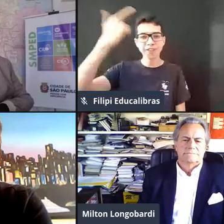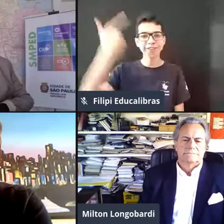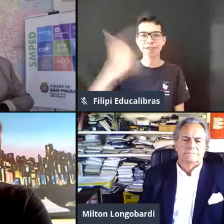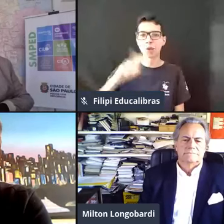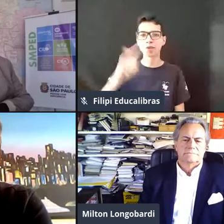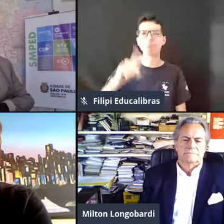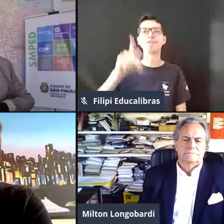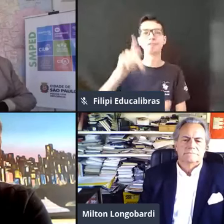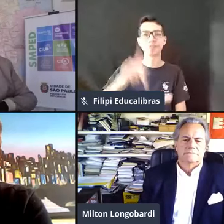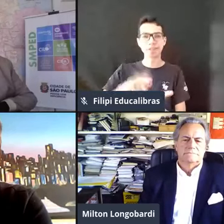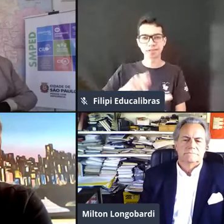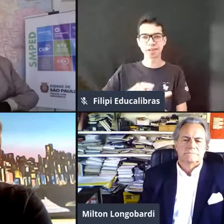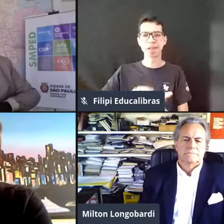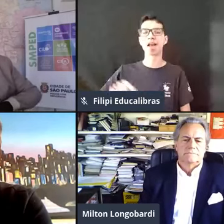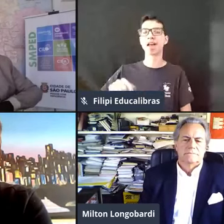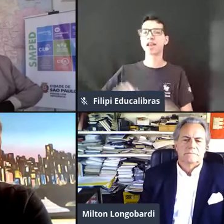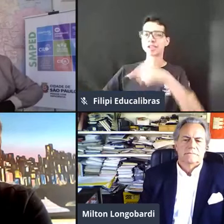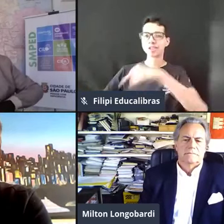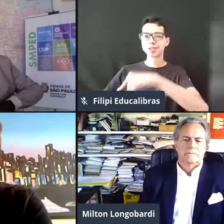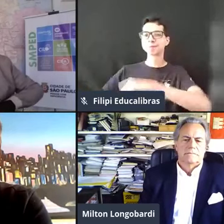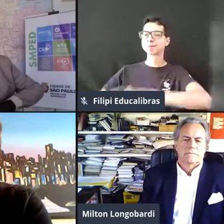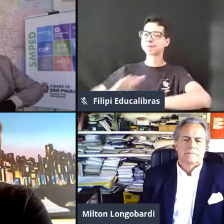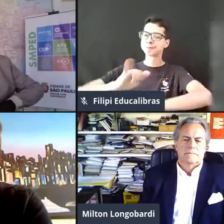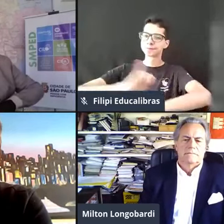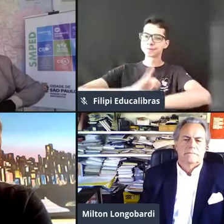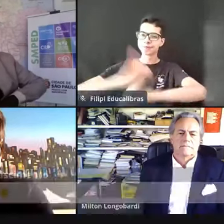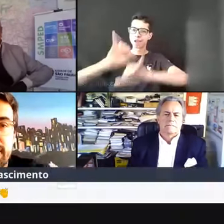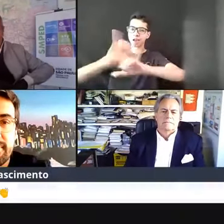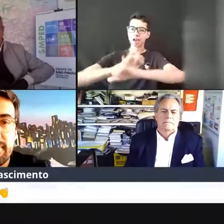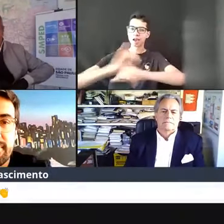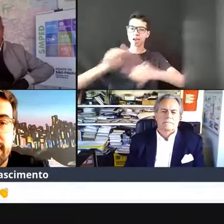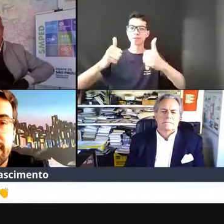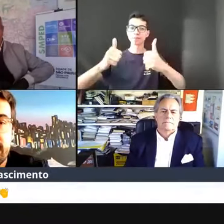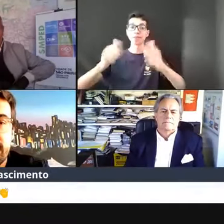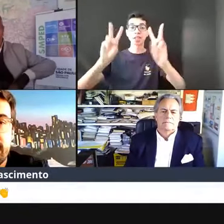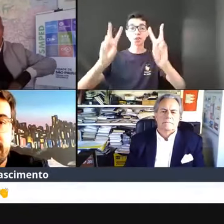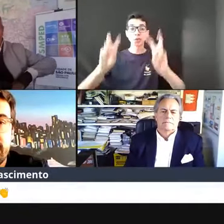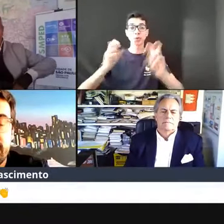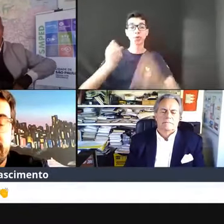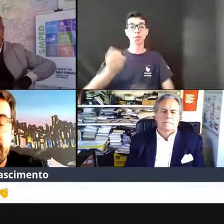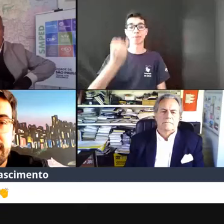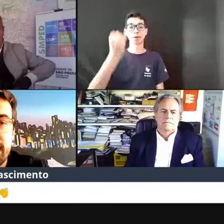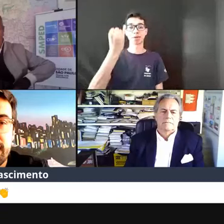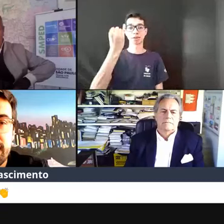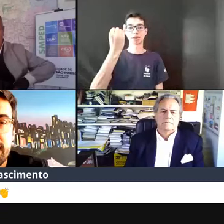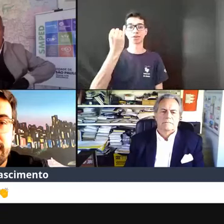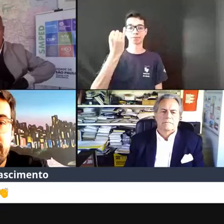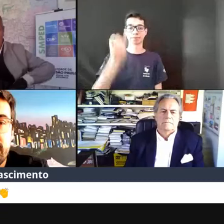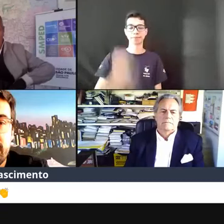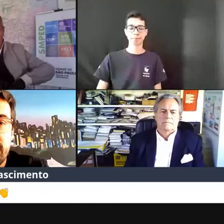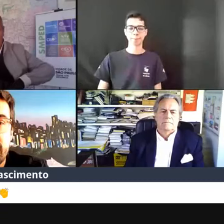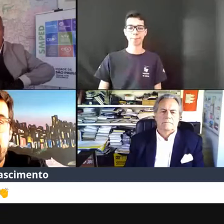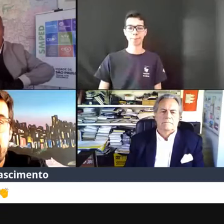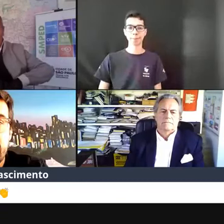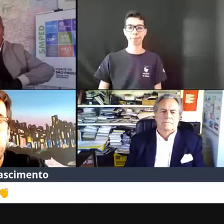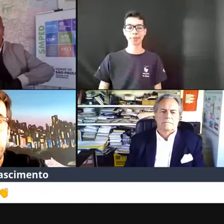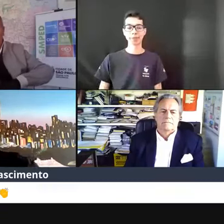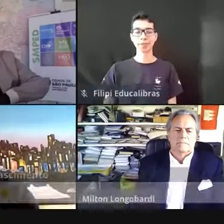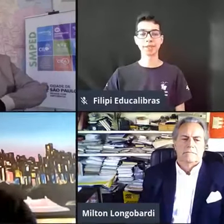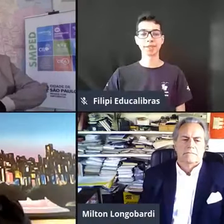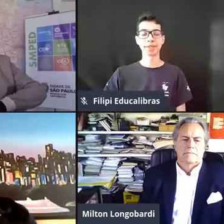temas muito interessantes, e principalmente conversar sobre não sobre os temas separados, mas sobre